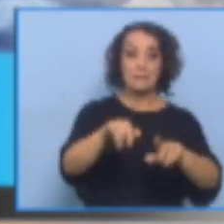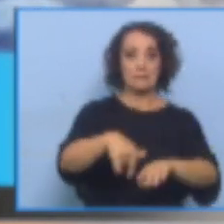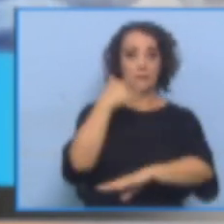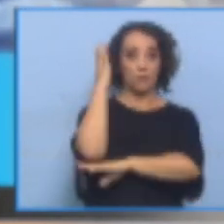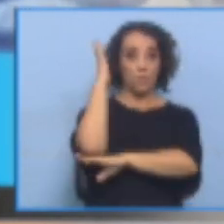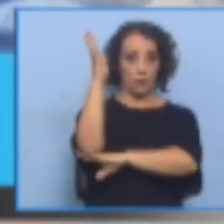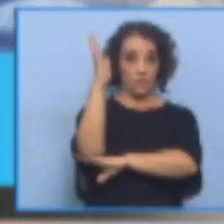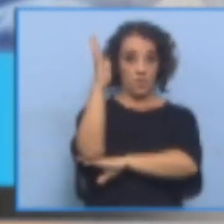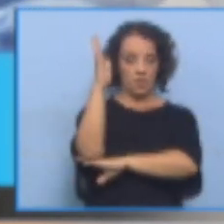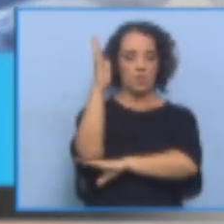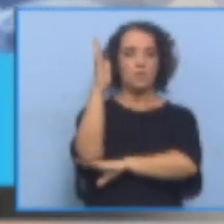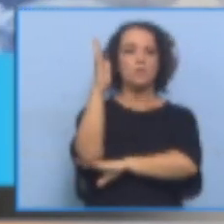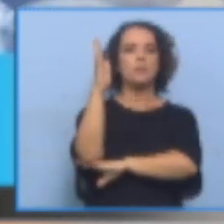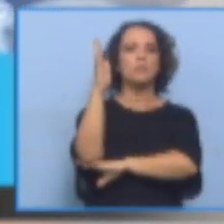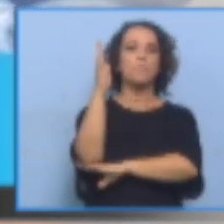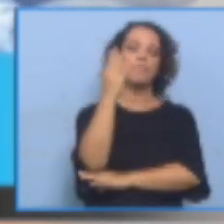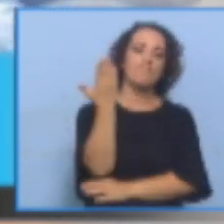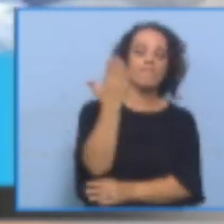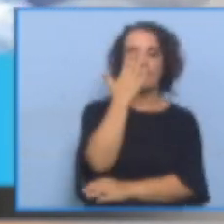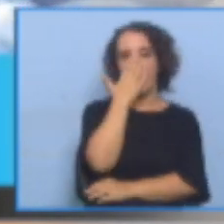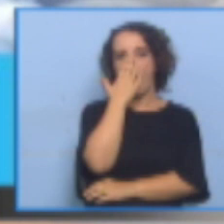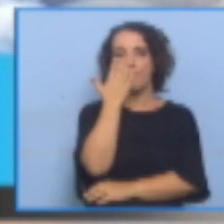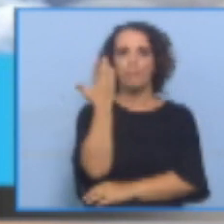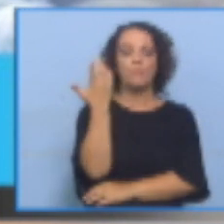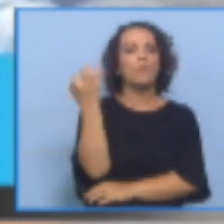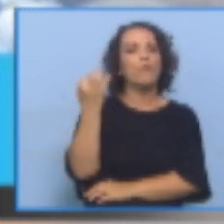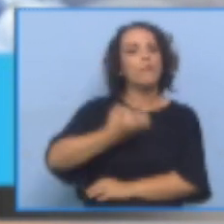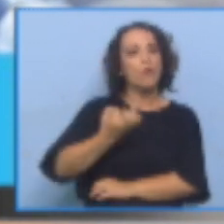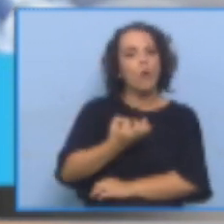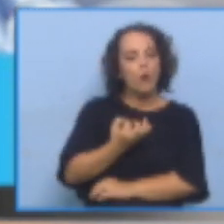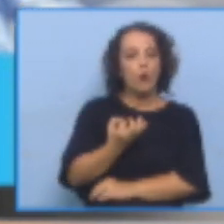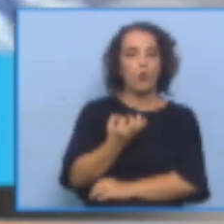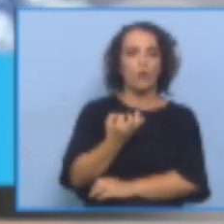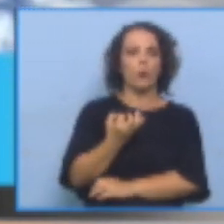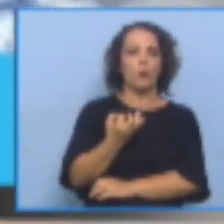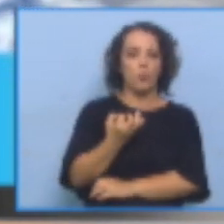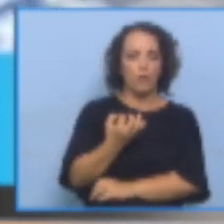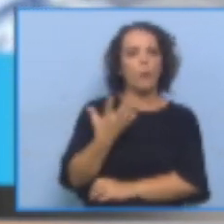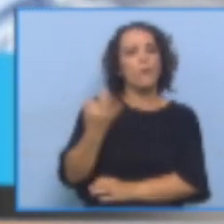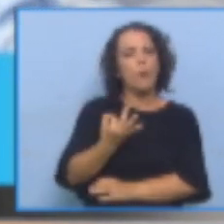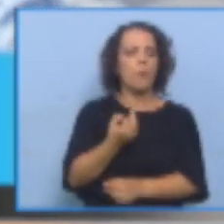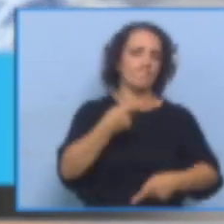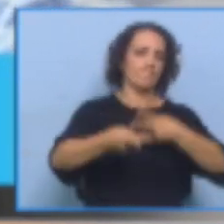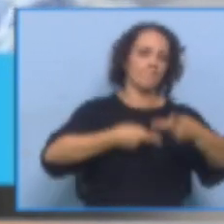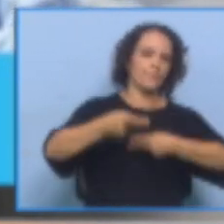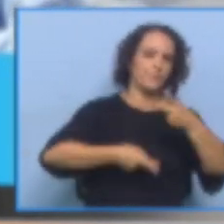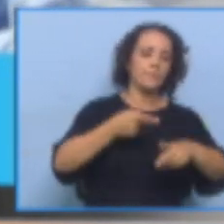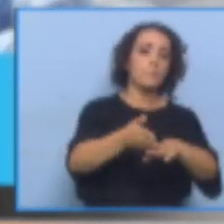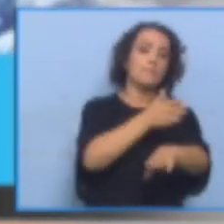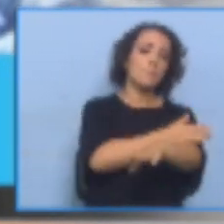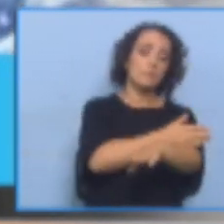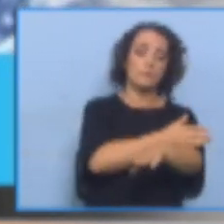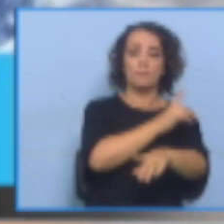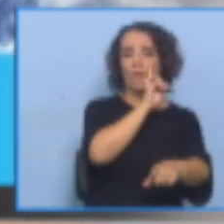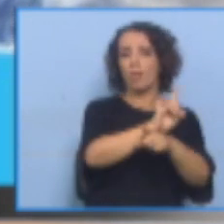conferência, no fundo, houve possibilidade de se analisar aquilo que eram os dados ainda,